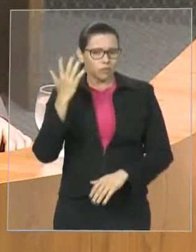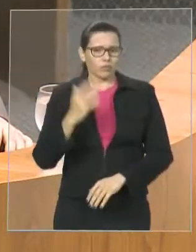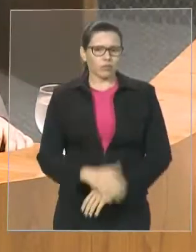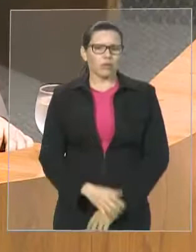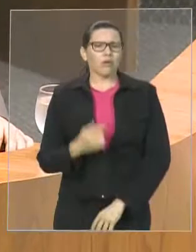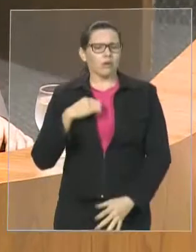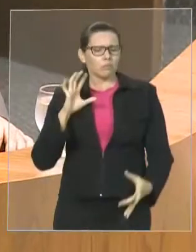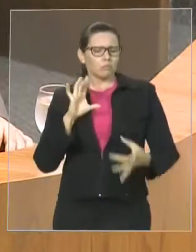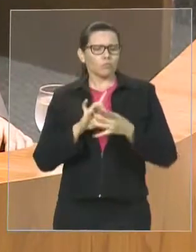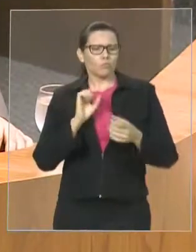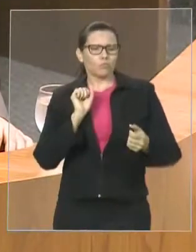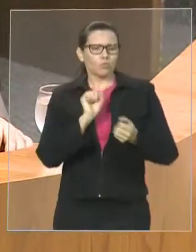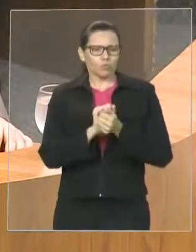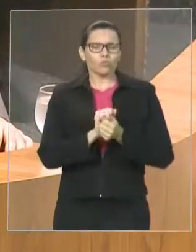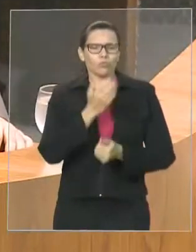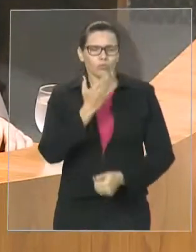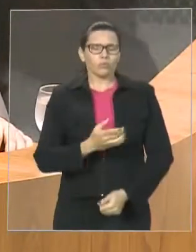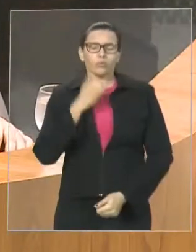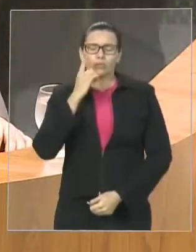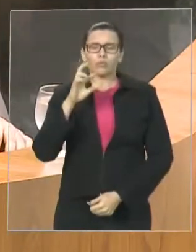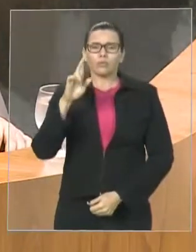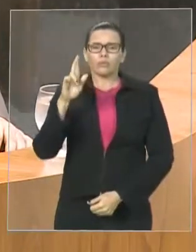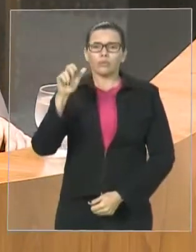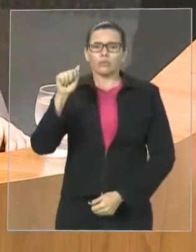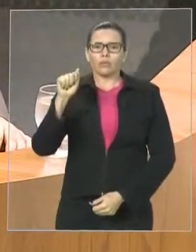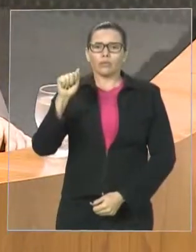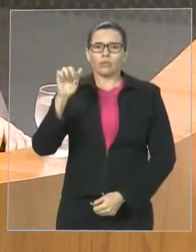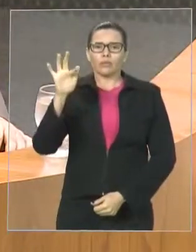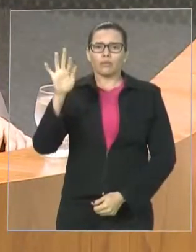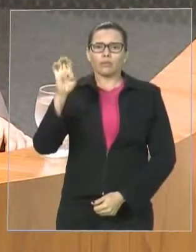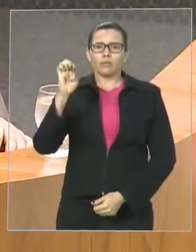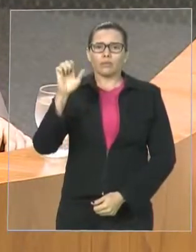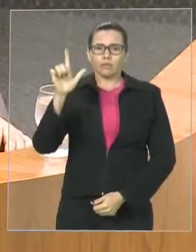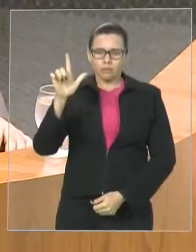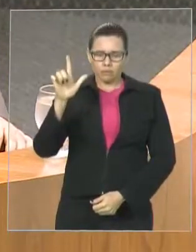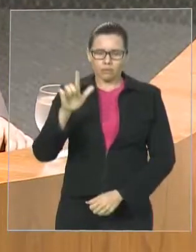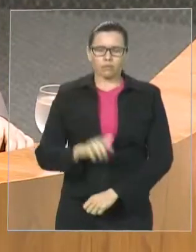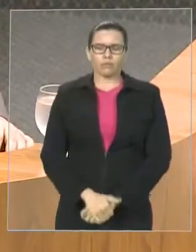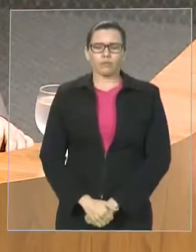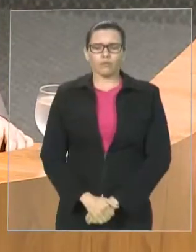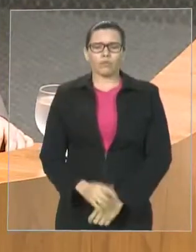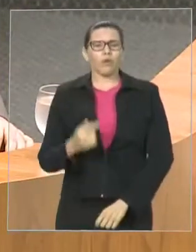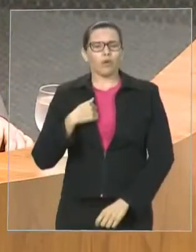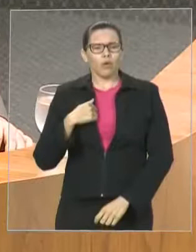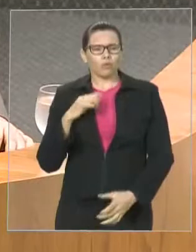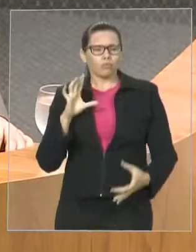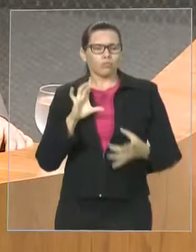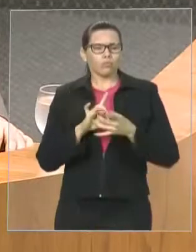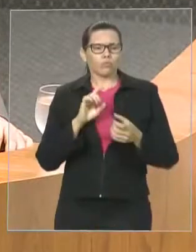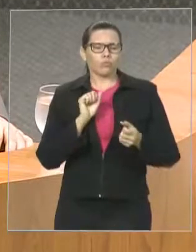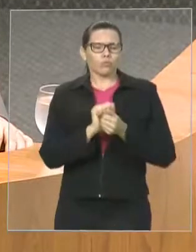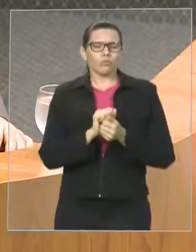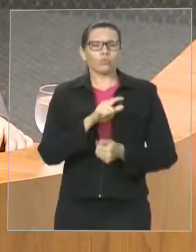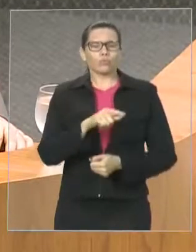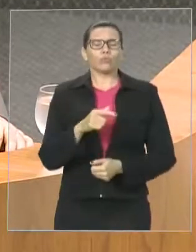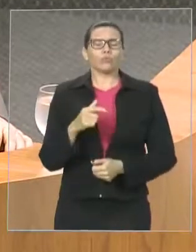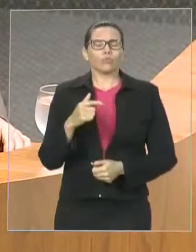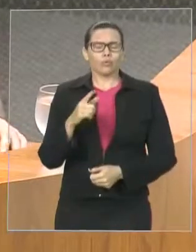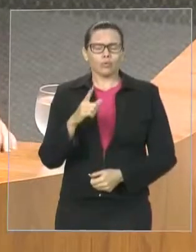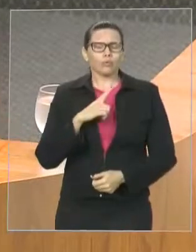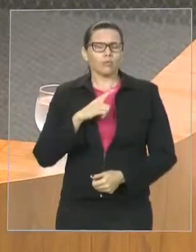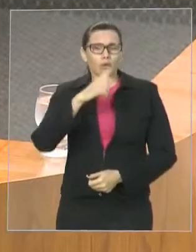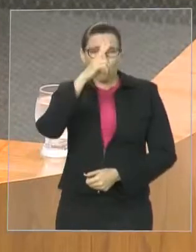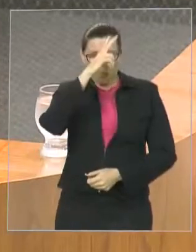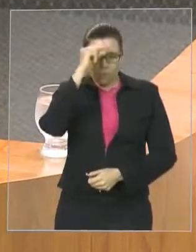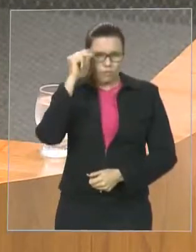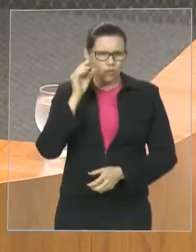Eu estarei lá presente acompanhando essa importante ação coordenada pelo prefeito Luciano Leitoa e que